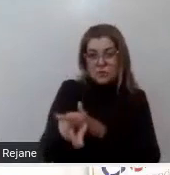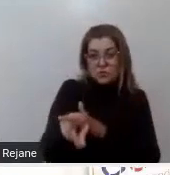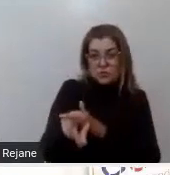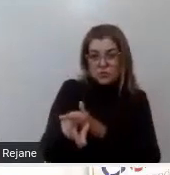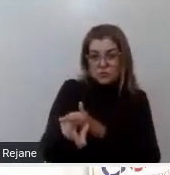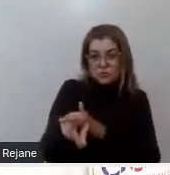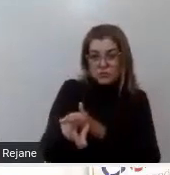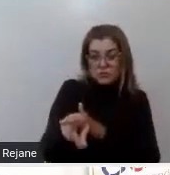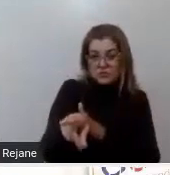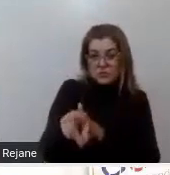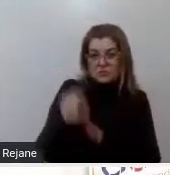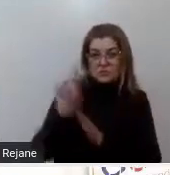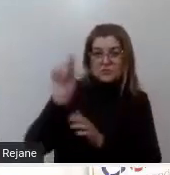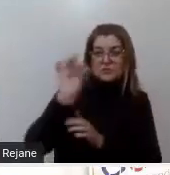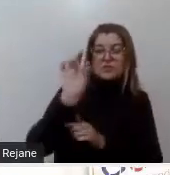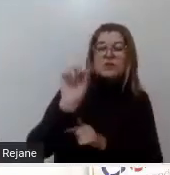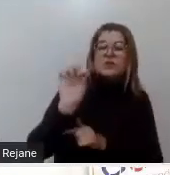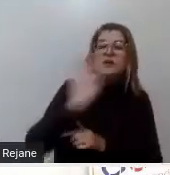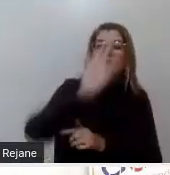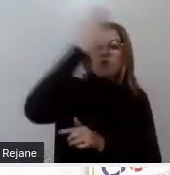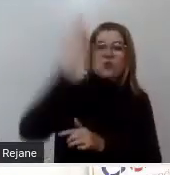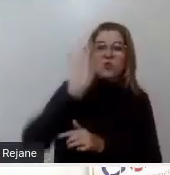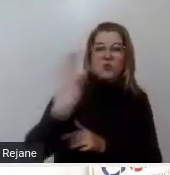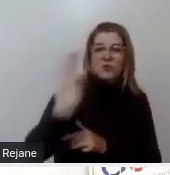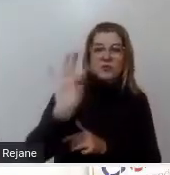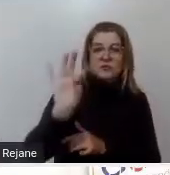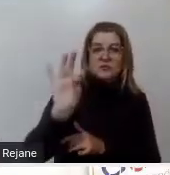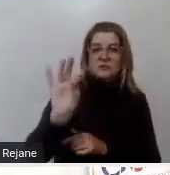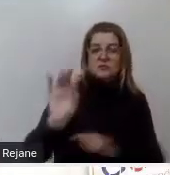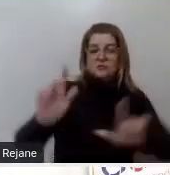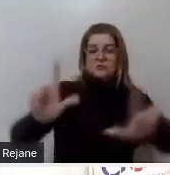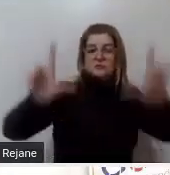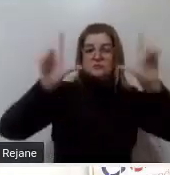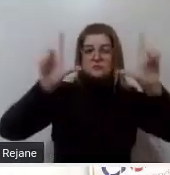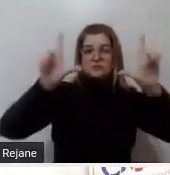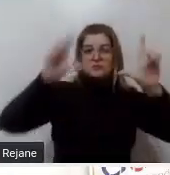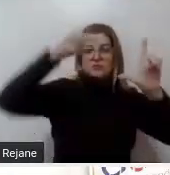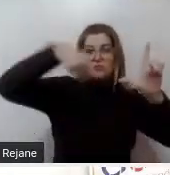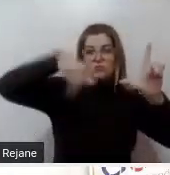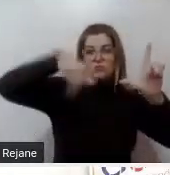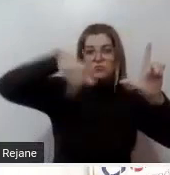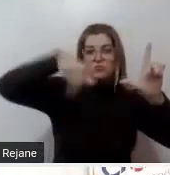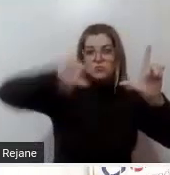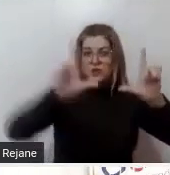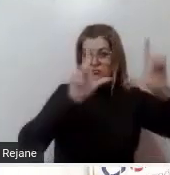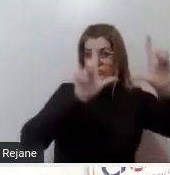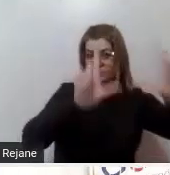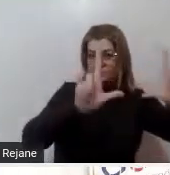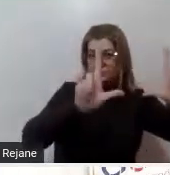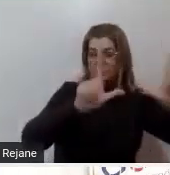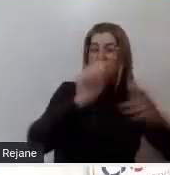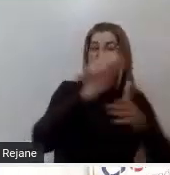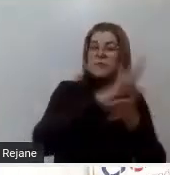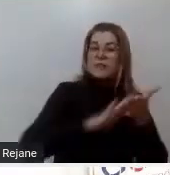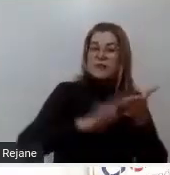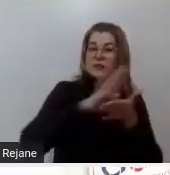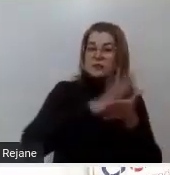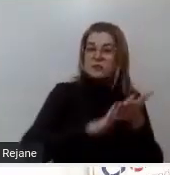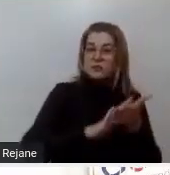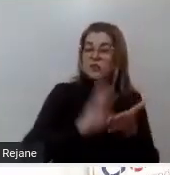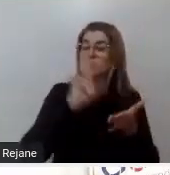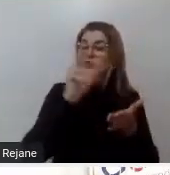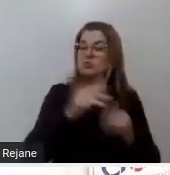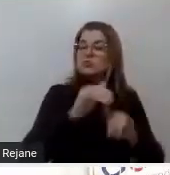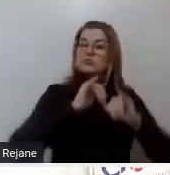um quiz, que eu coloco lá no meu mural, tá? Tudo que eu coloco aqui na atividade pode ser